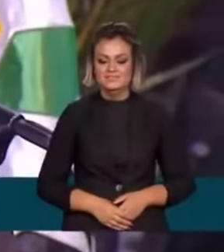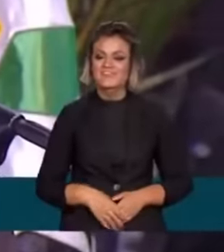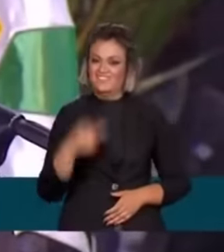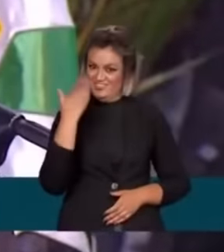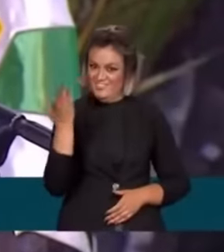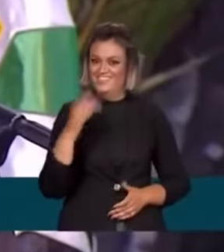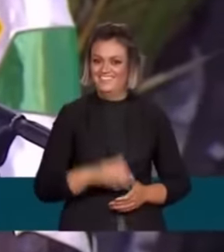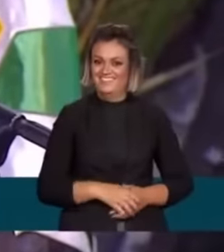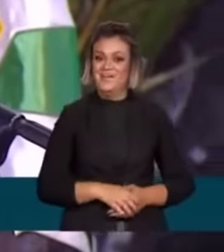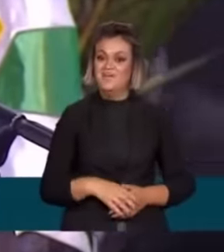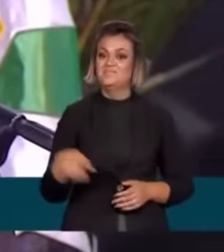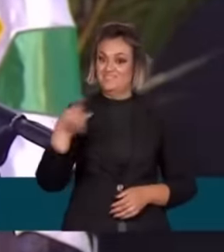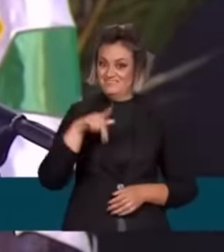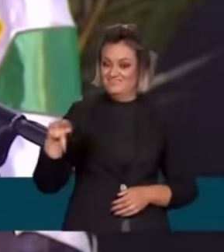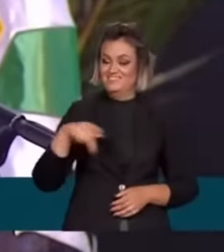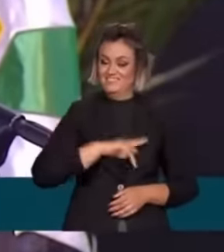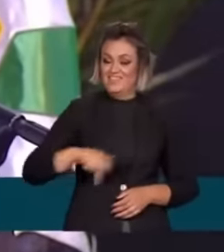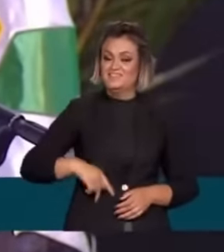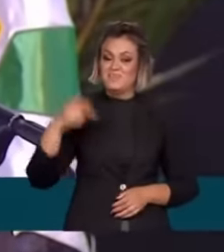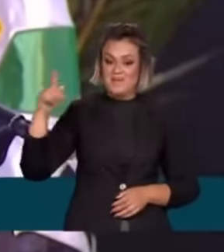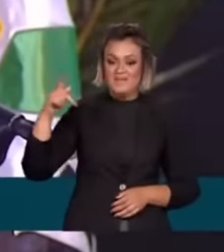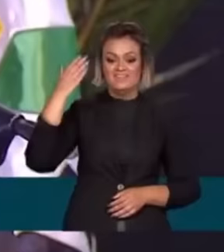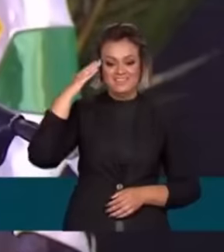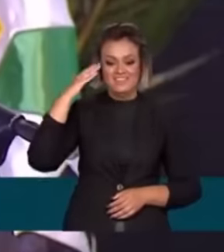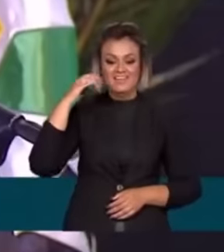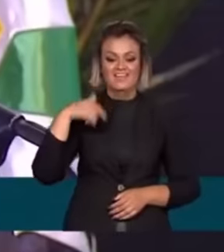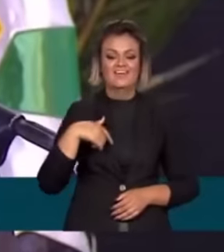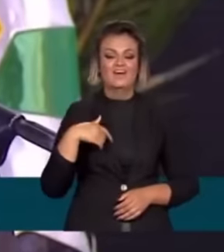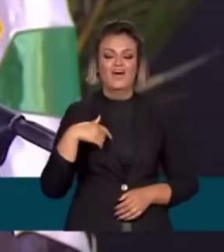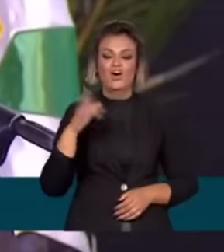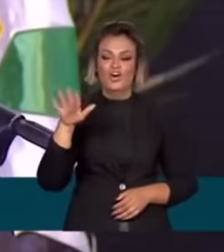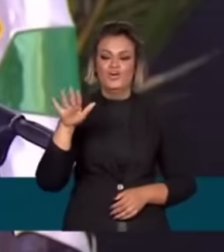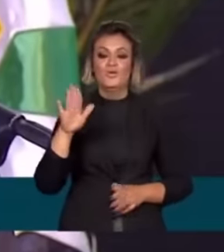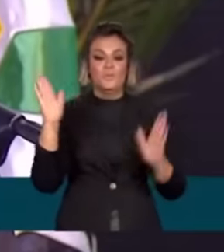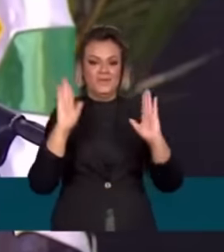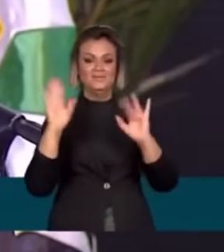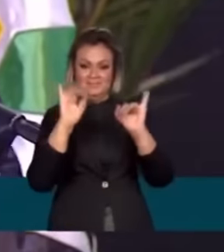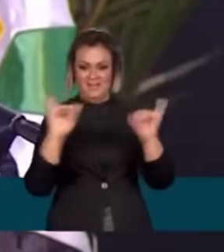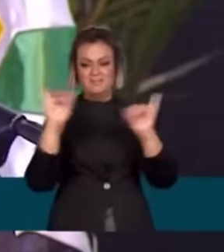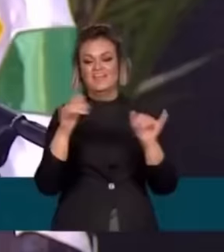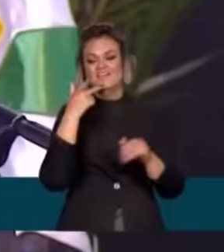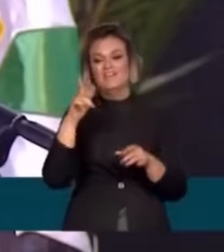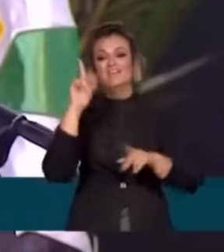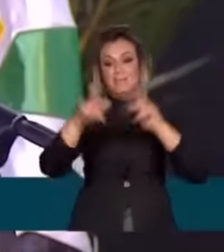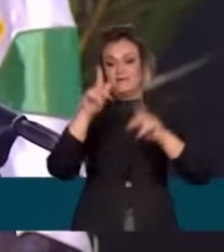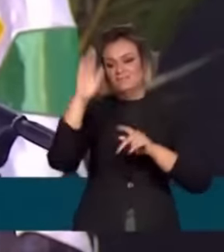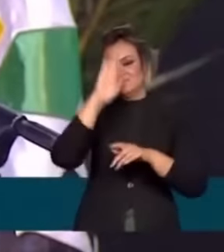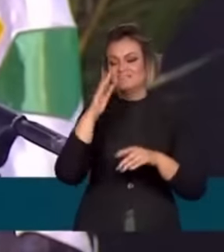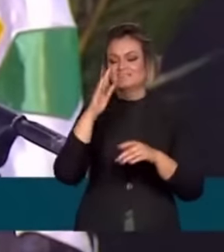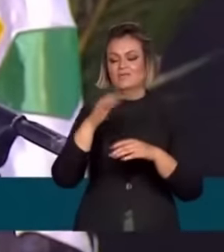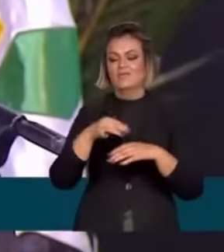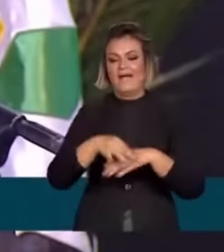Para o presidente do Paraguai entender, eu, durante a minha campanha, eu dizia que o povo brasileiro ia voltar a